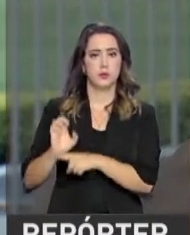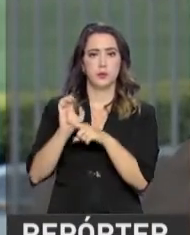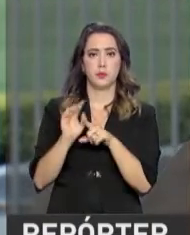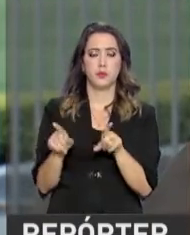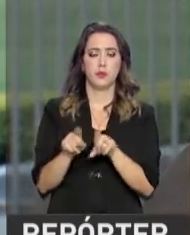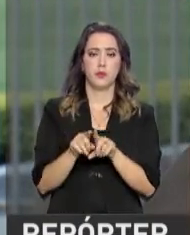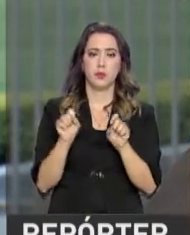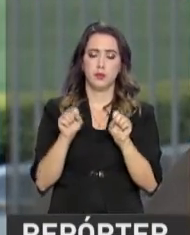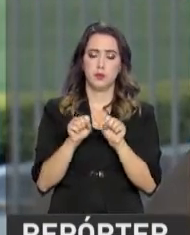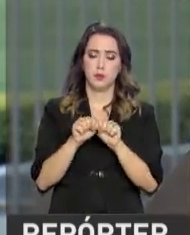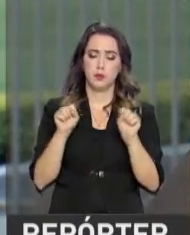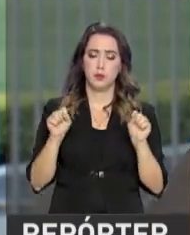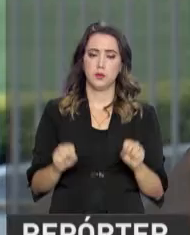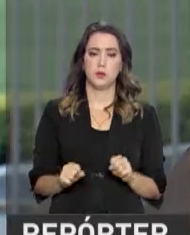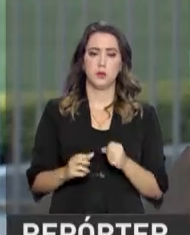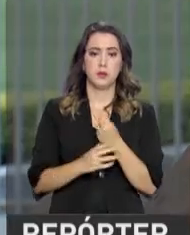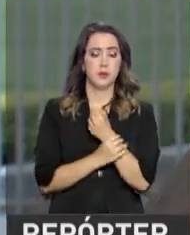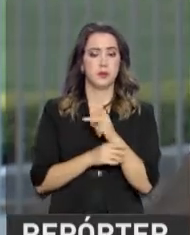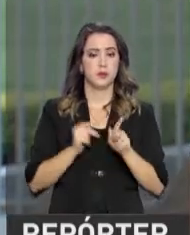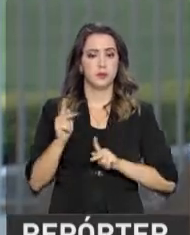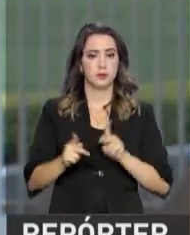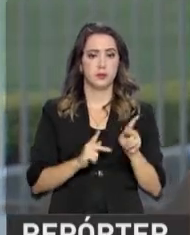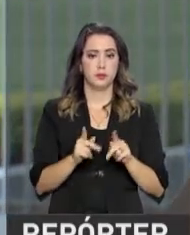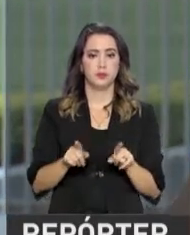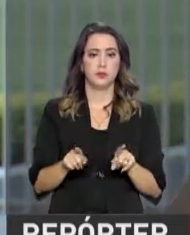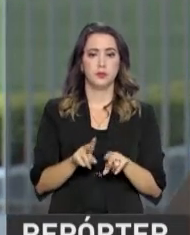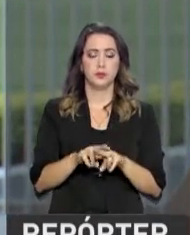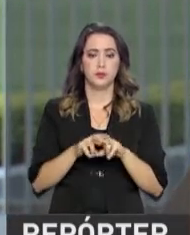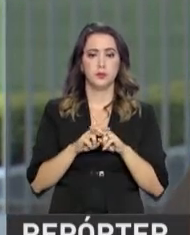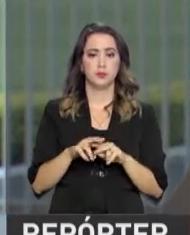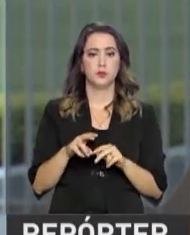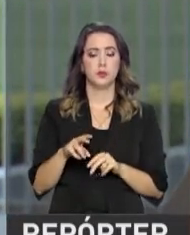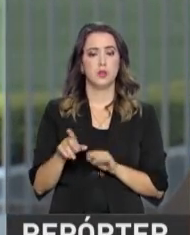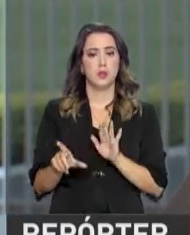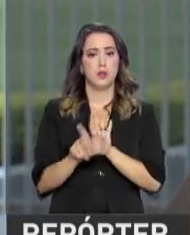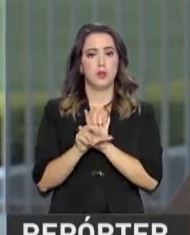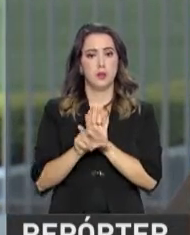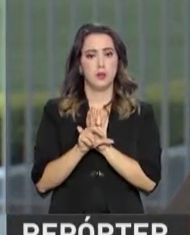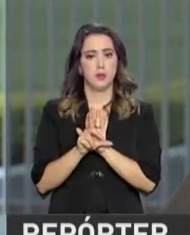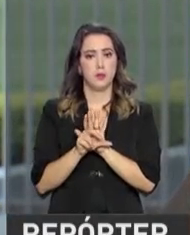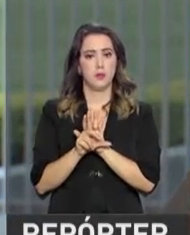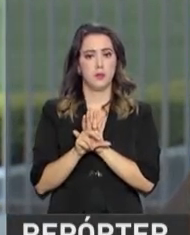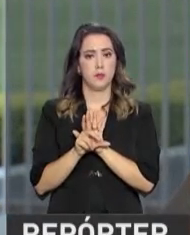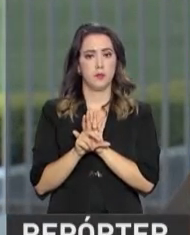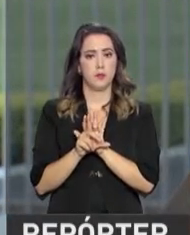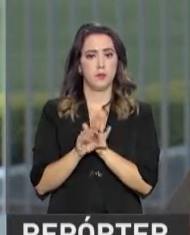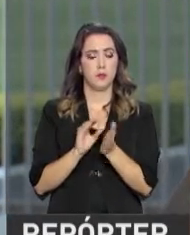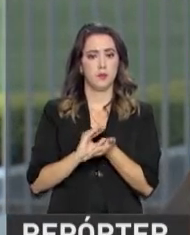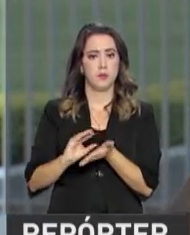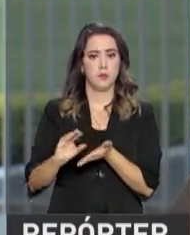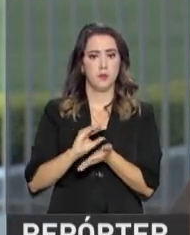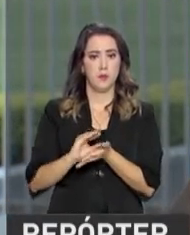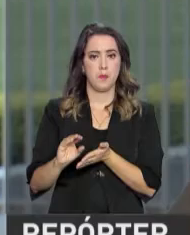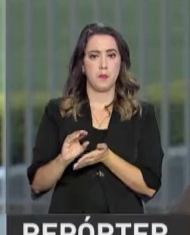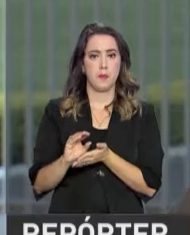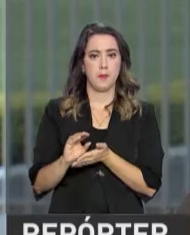ao sistema de segurança pública, que será feito através de um projeto de lei, né, de crédito,